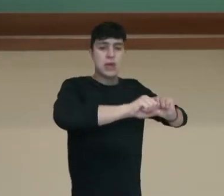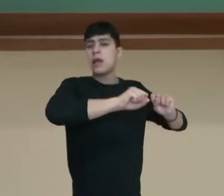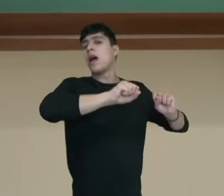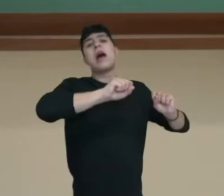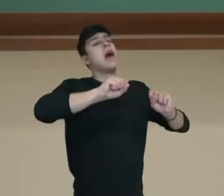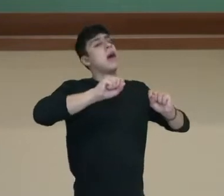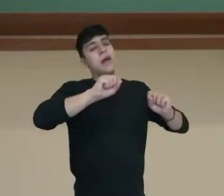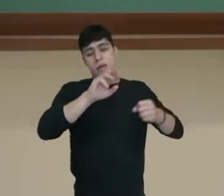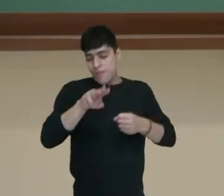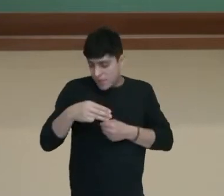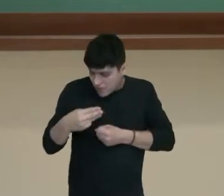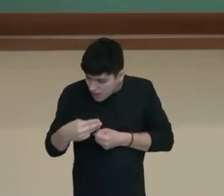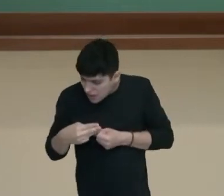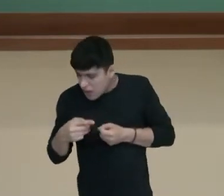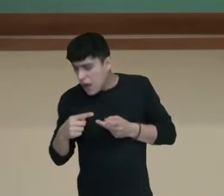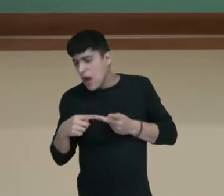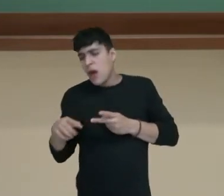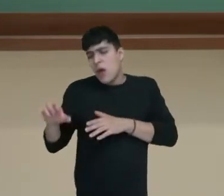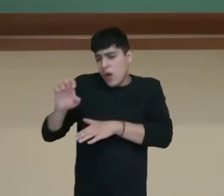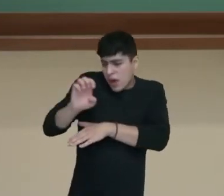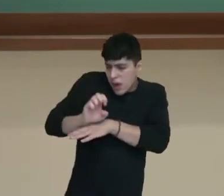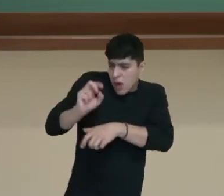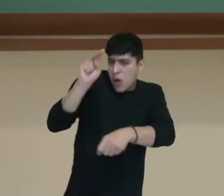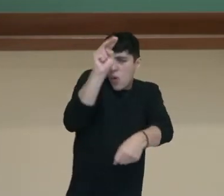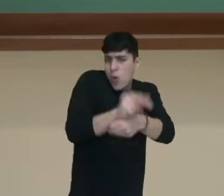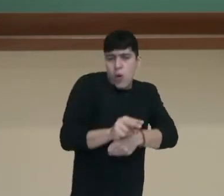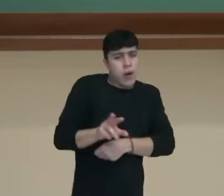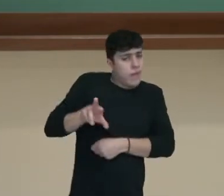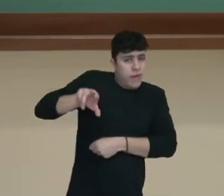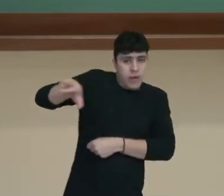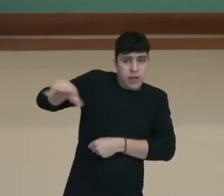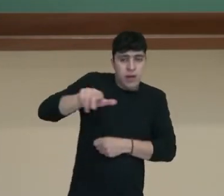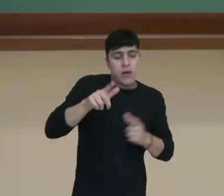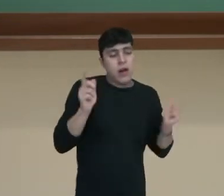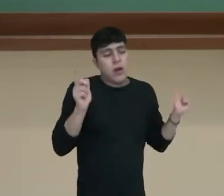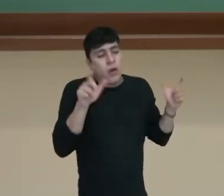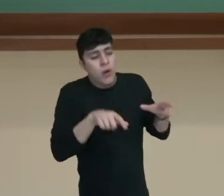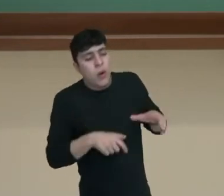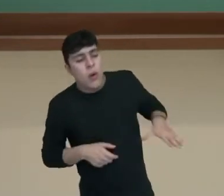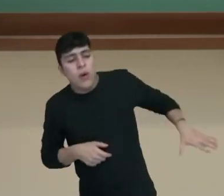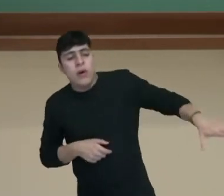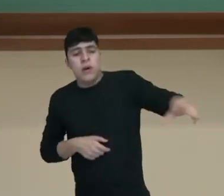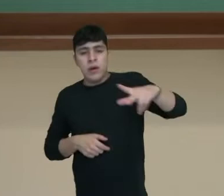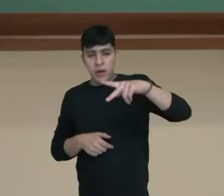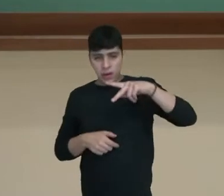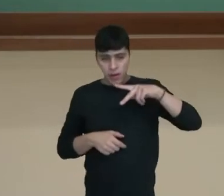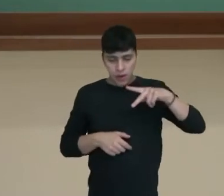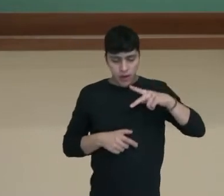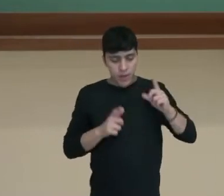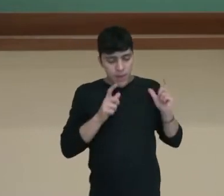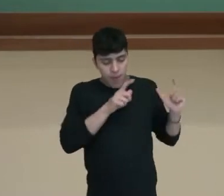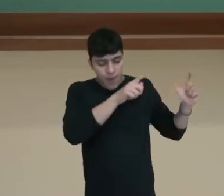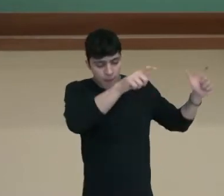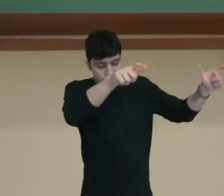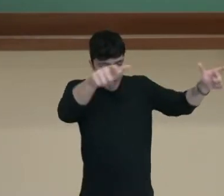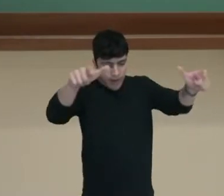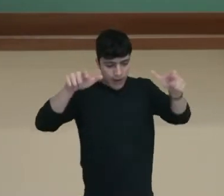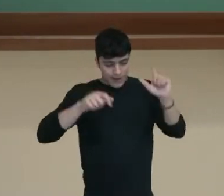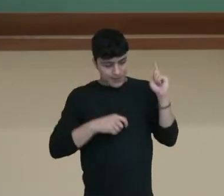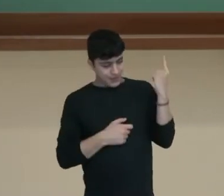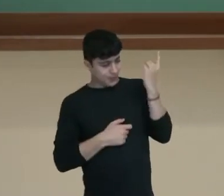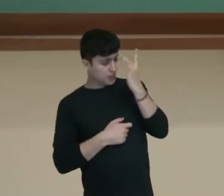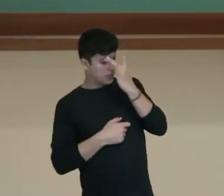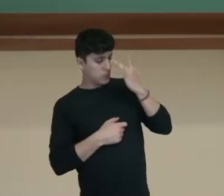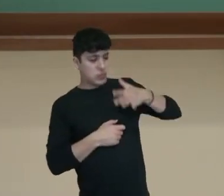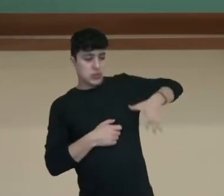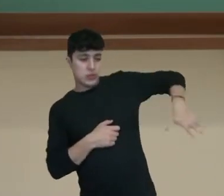o município ou a União que cuidam. A gente está falando de espaços que são propriedades privadas de uma